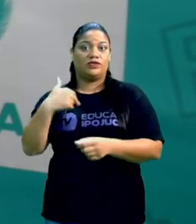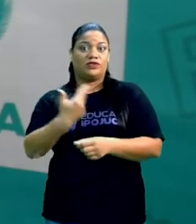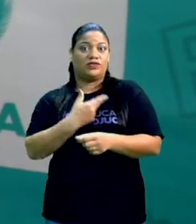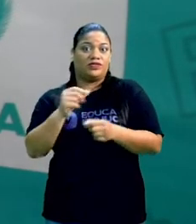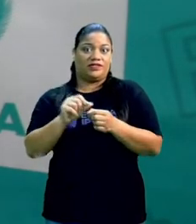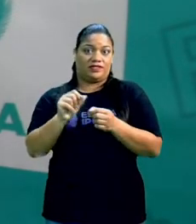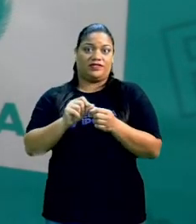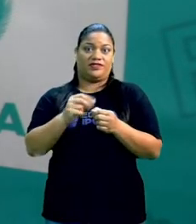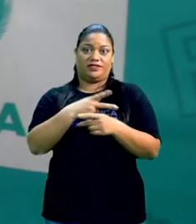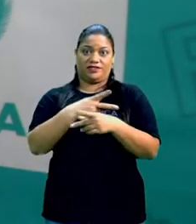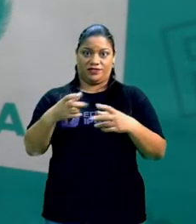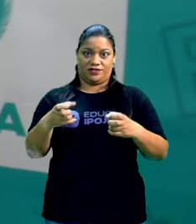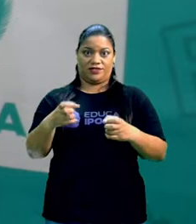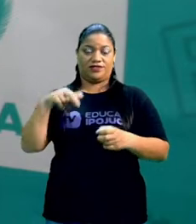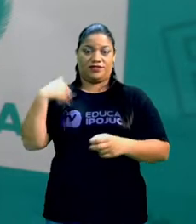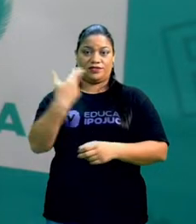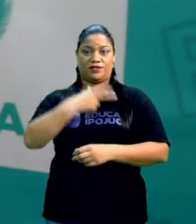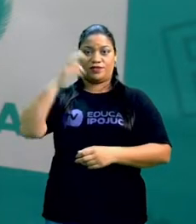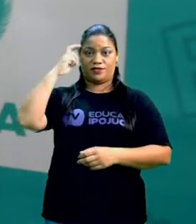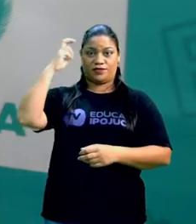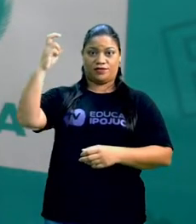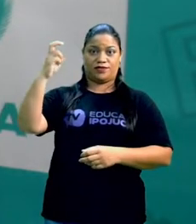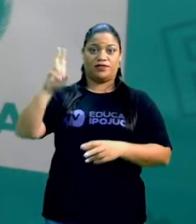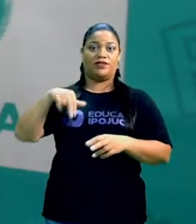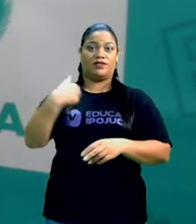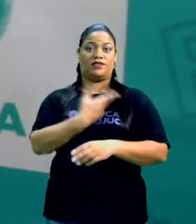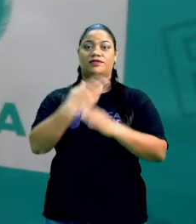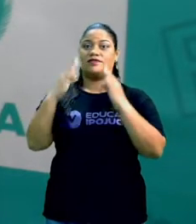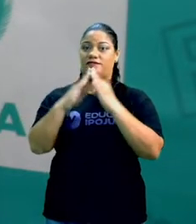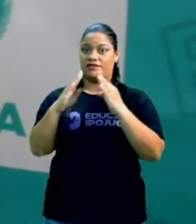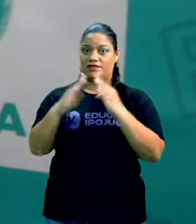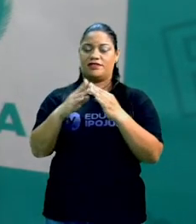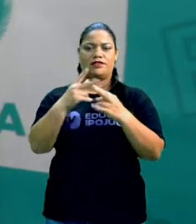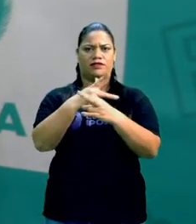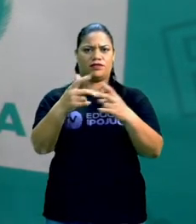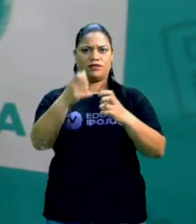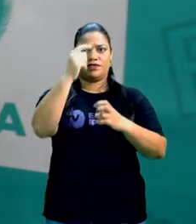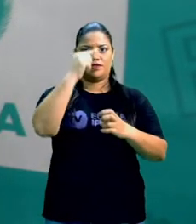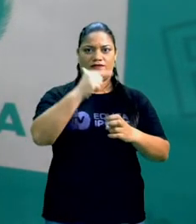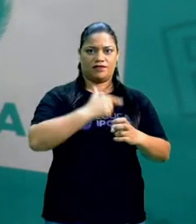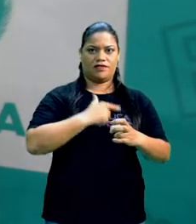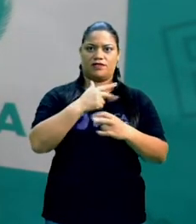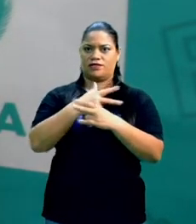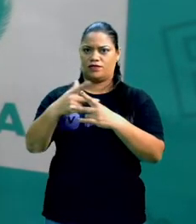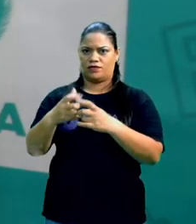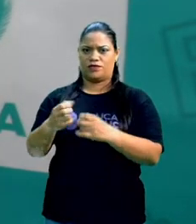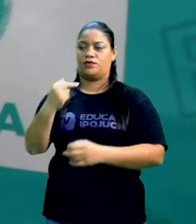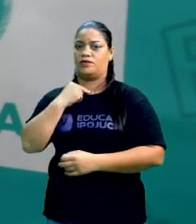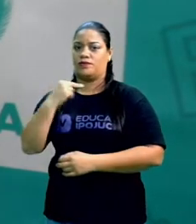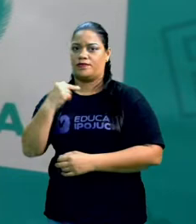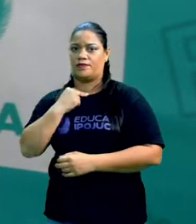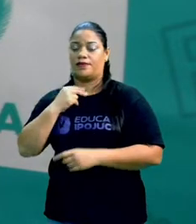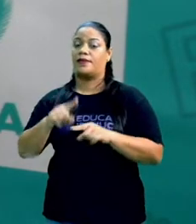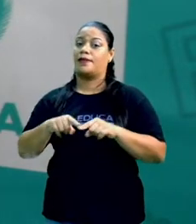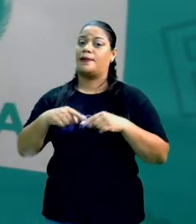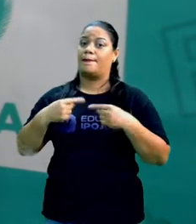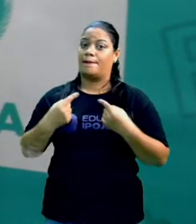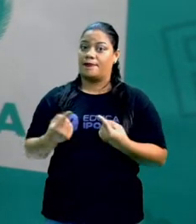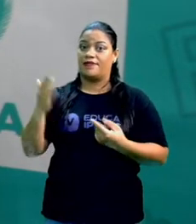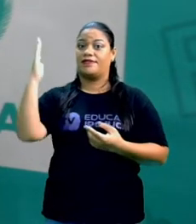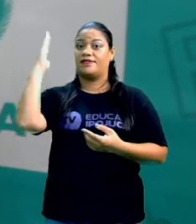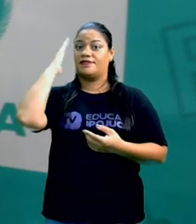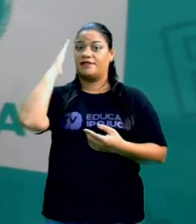é que cria isso na nossa cultura, na nossa casa, que tal coisa é feio, que tal coisa não pode. Mas a gente